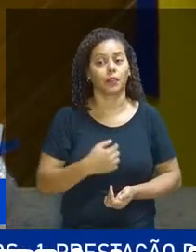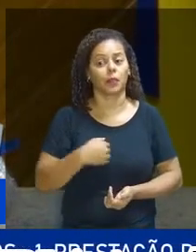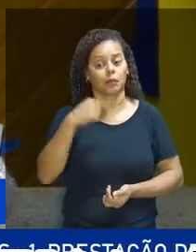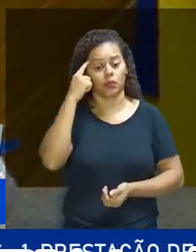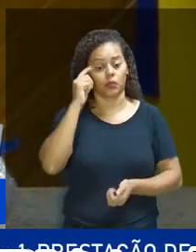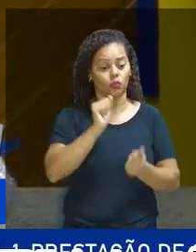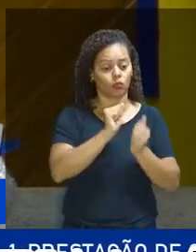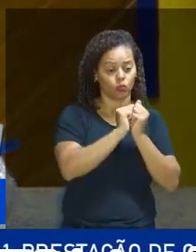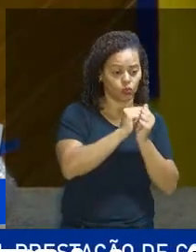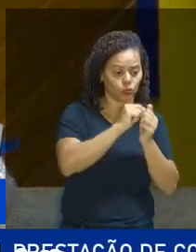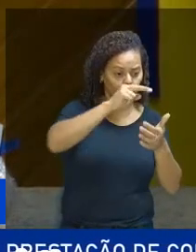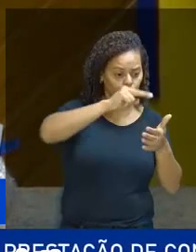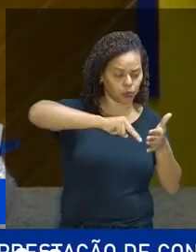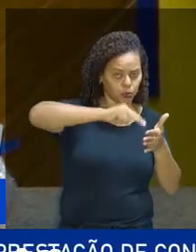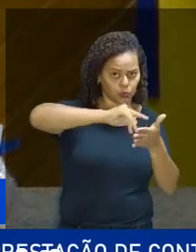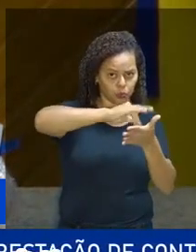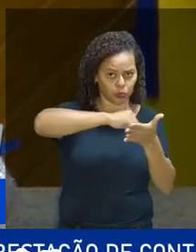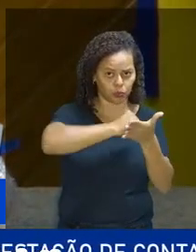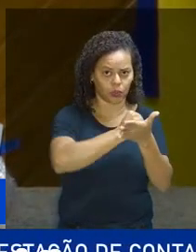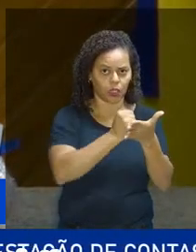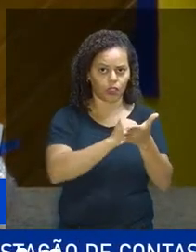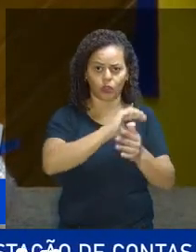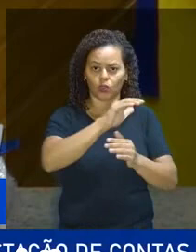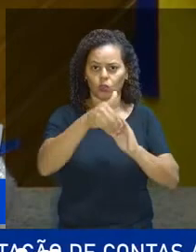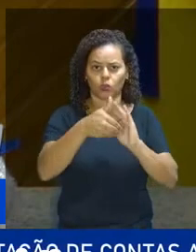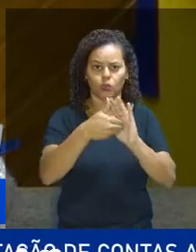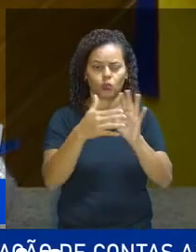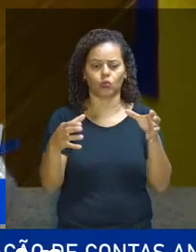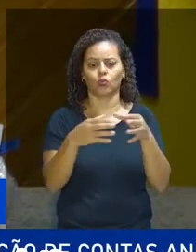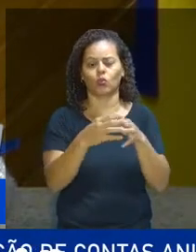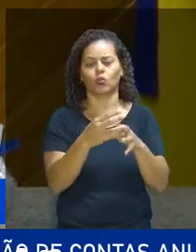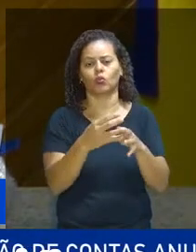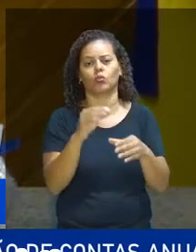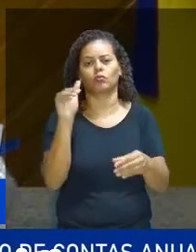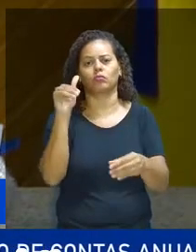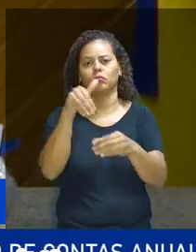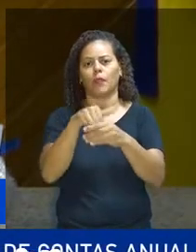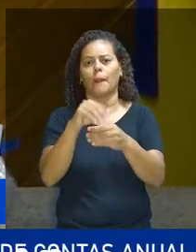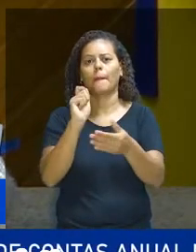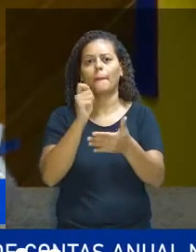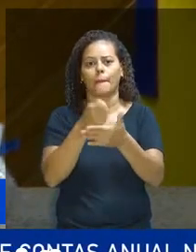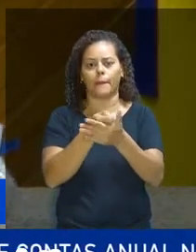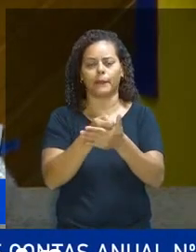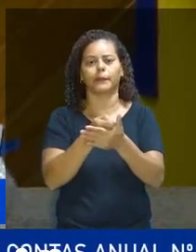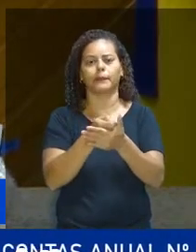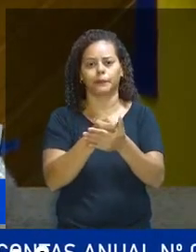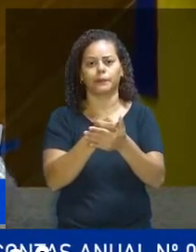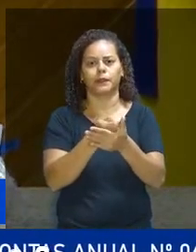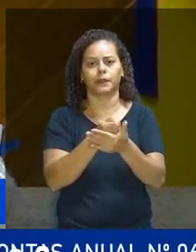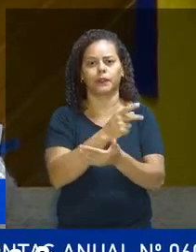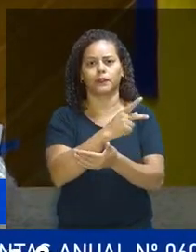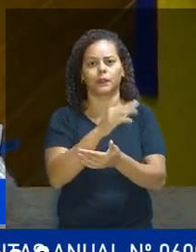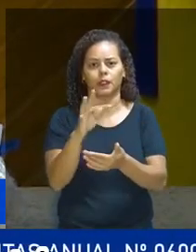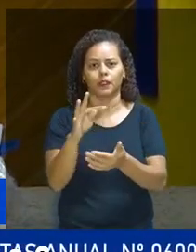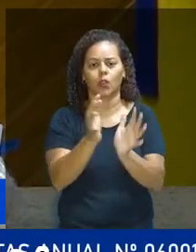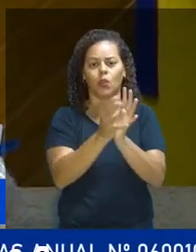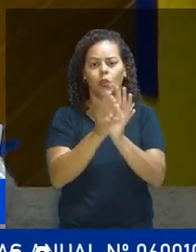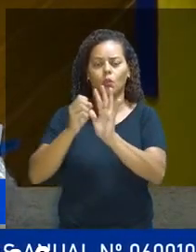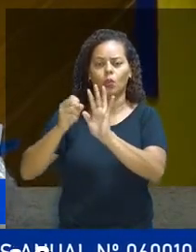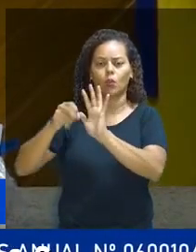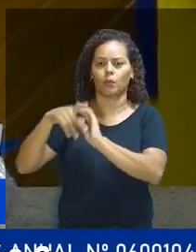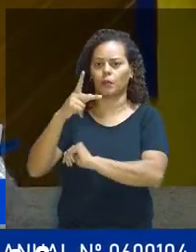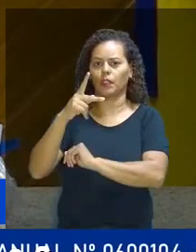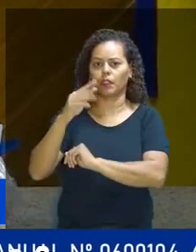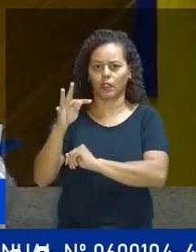anuncio o resultado. O TRE da Amapá, unanimidade, aprovou com ressalvas as contas do PT relativo ao exercício financeiro